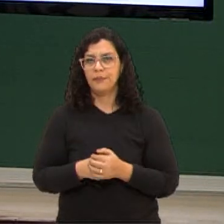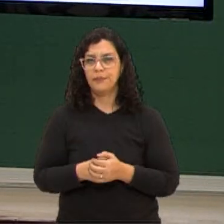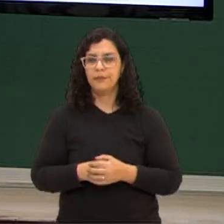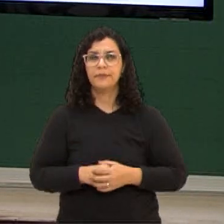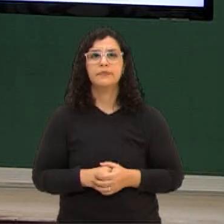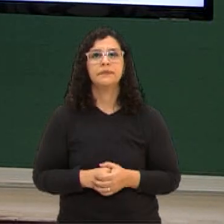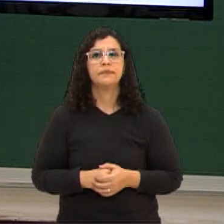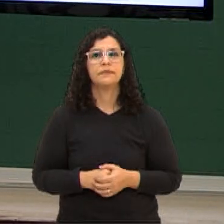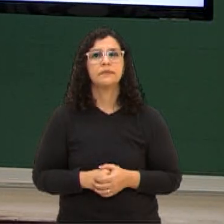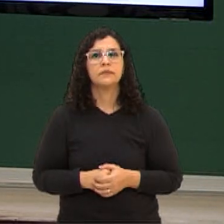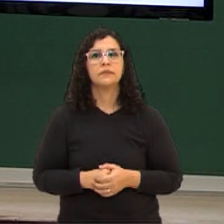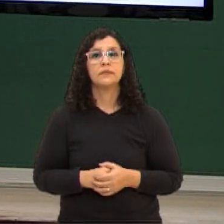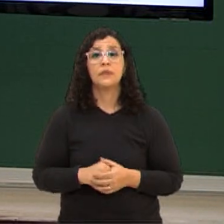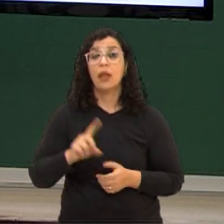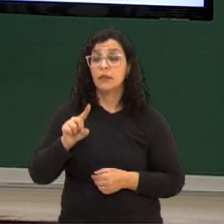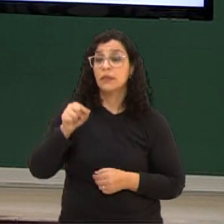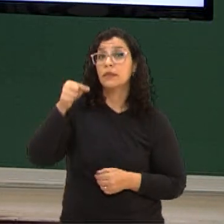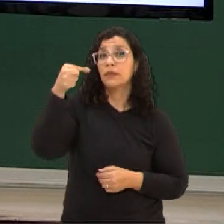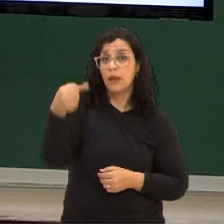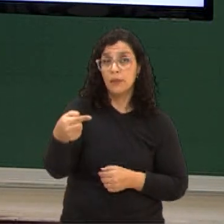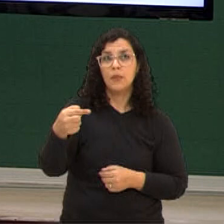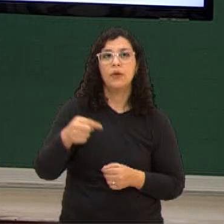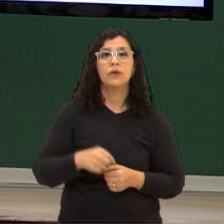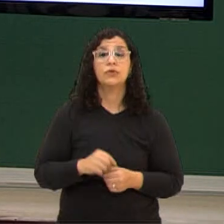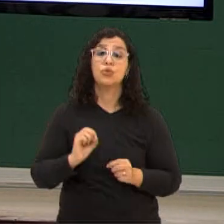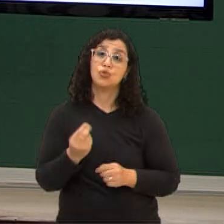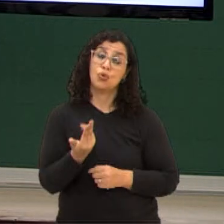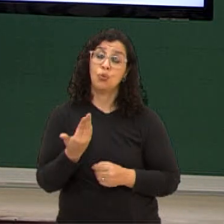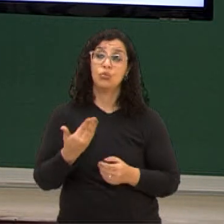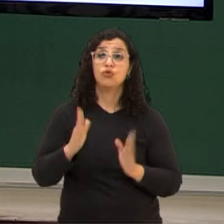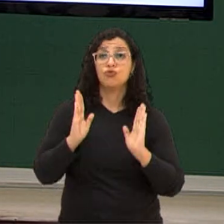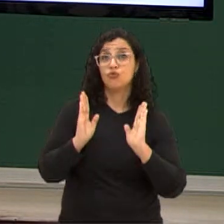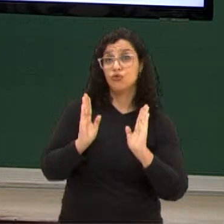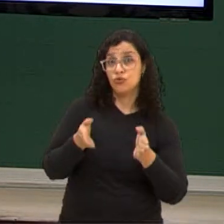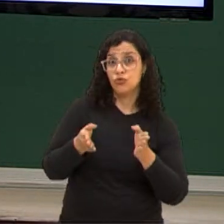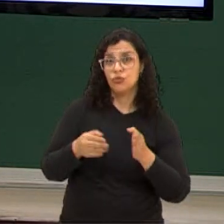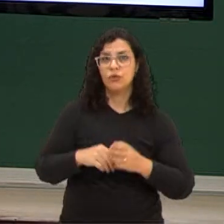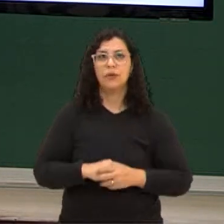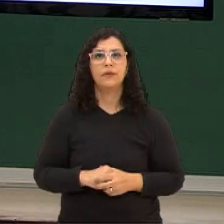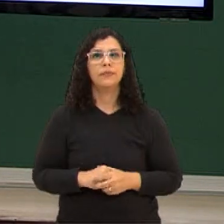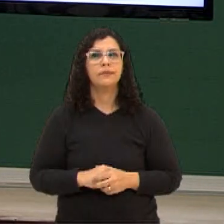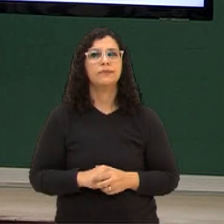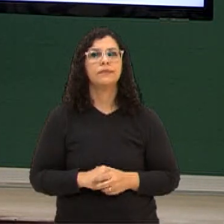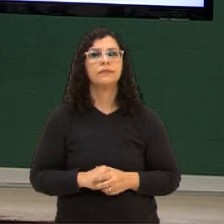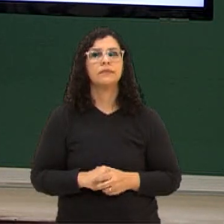escovo os dentes. Depois, e luego. Depois, logo.